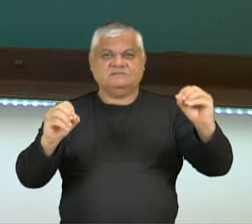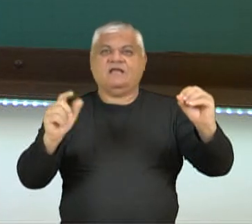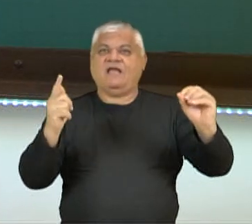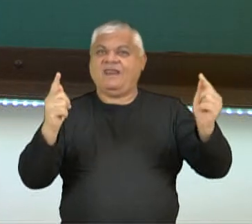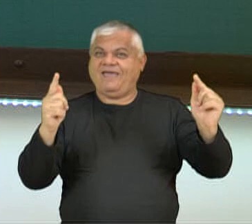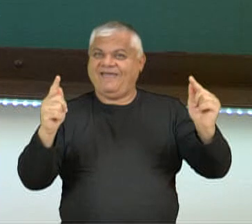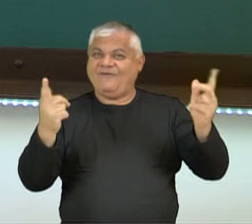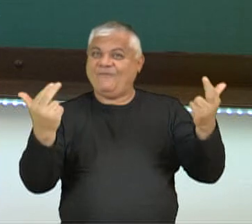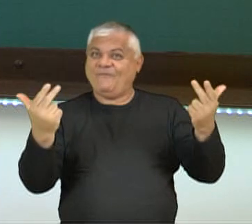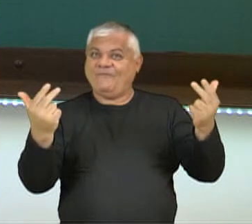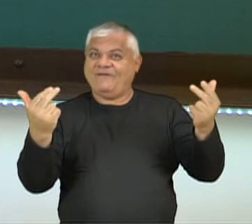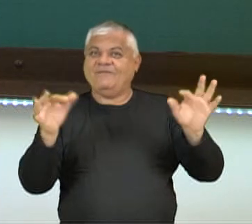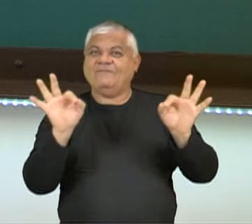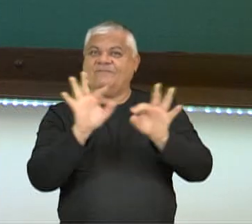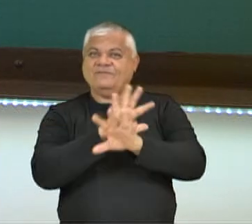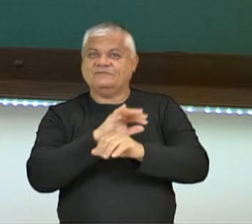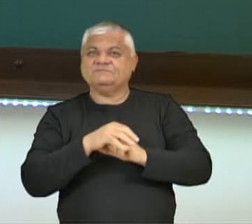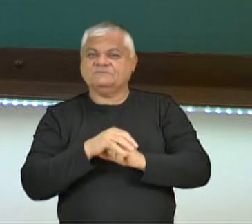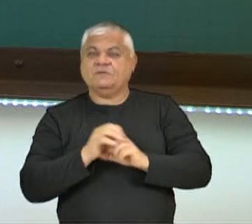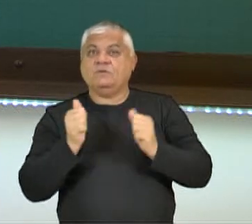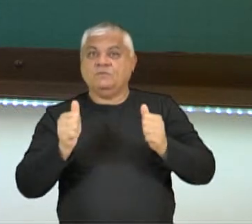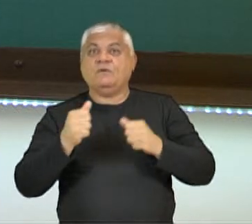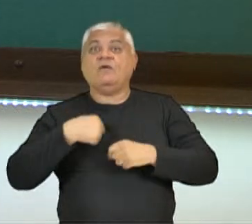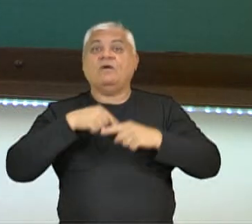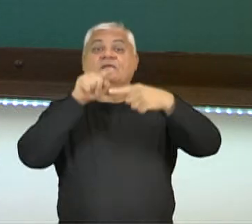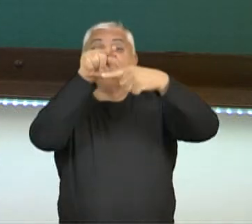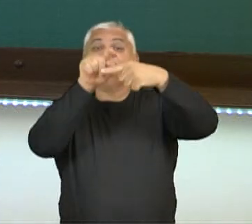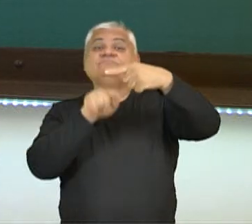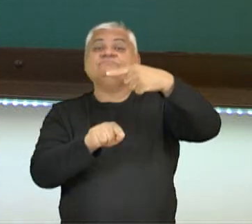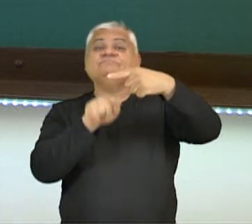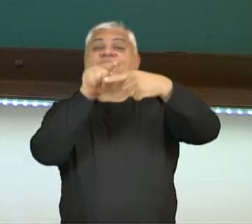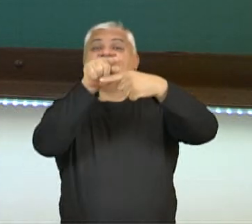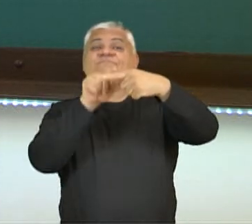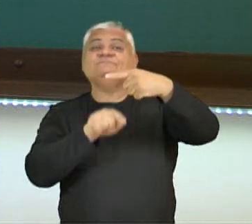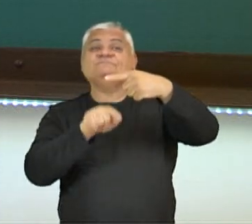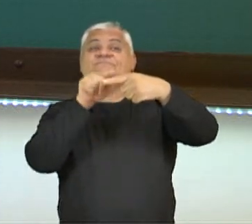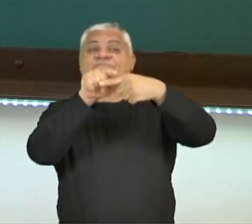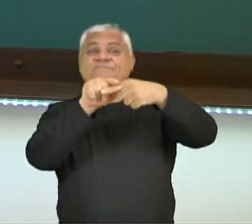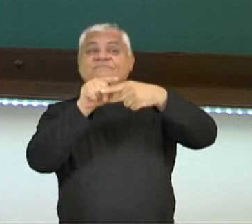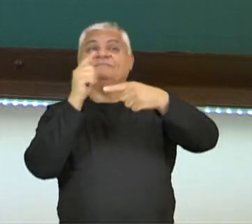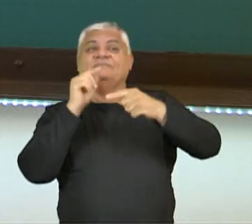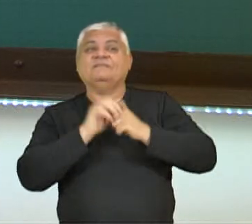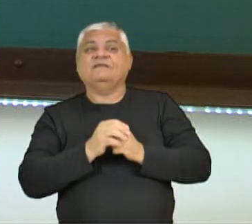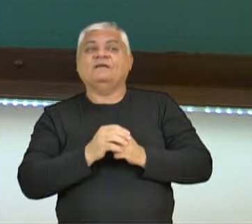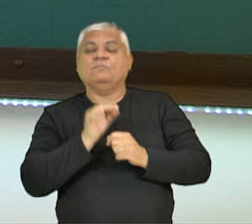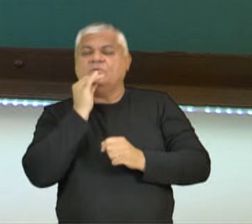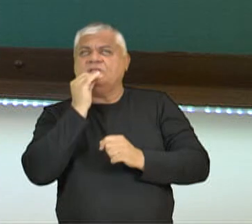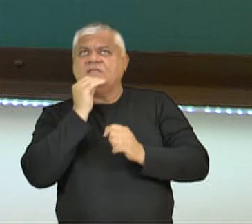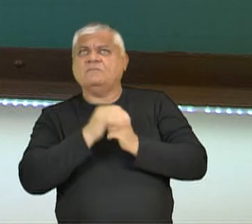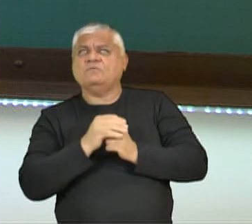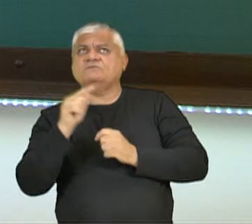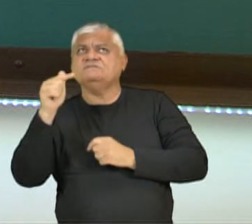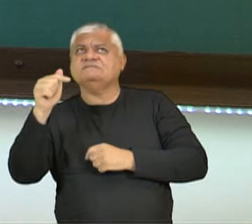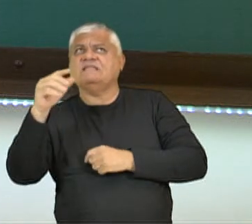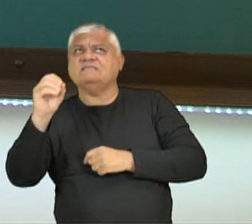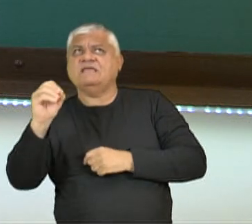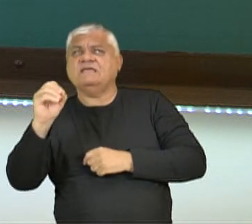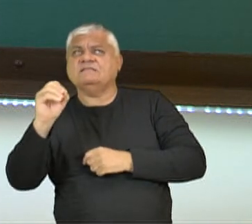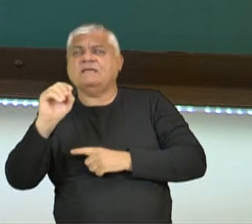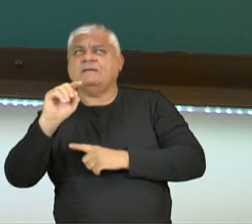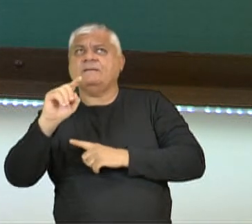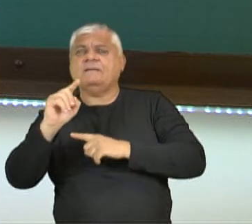graus. Acabou, gente. Agora eu posso descobrir o alfa, porque o alfa mais esse 70 tem que fechar o